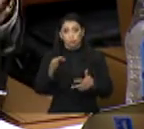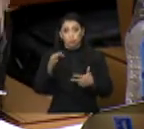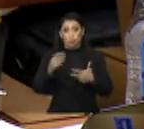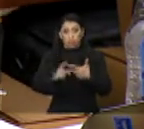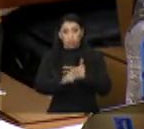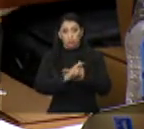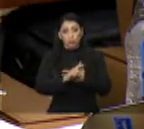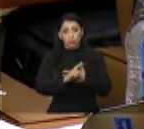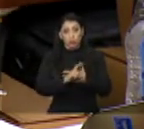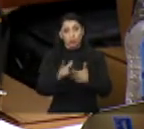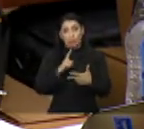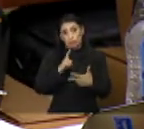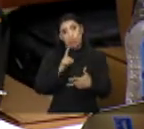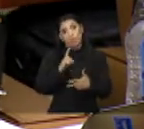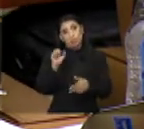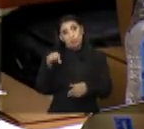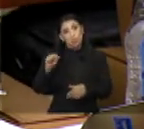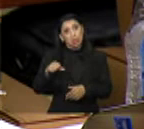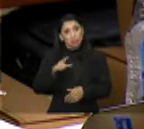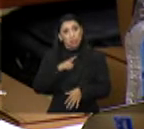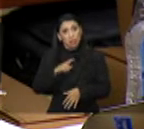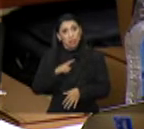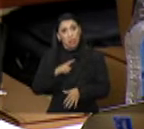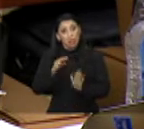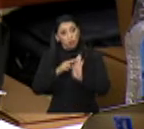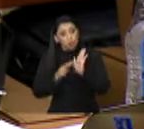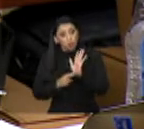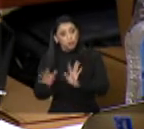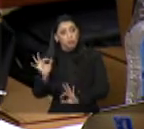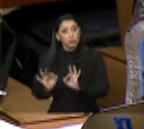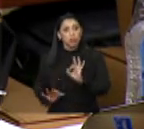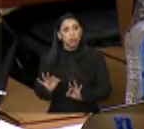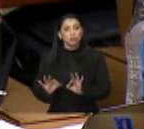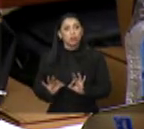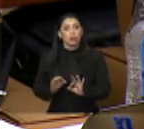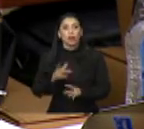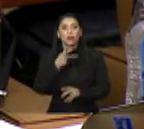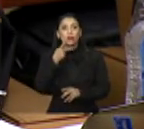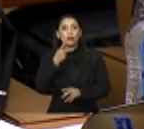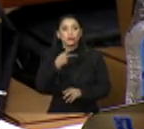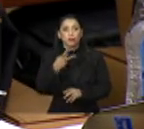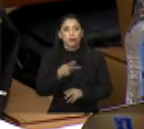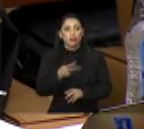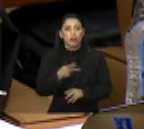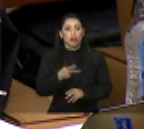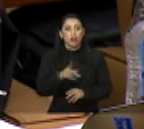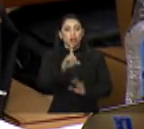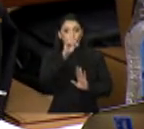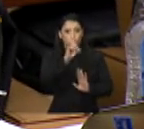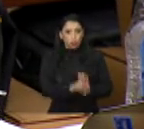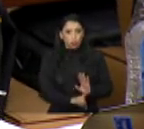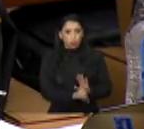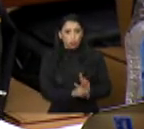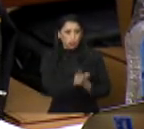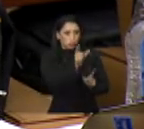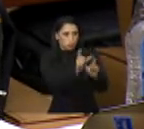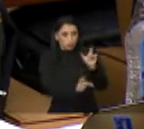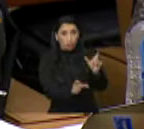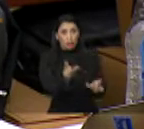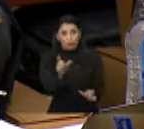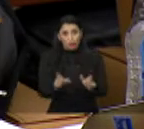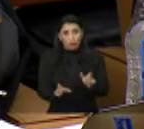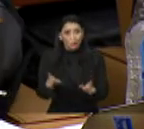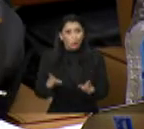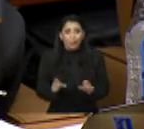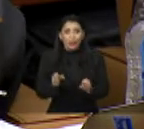são nomes de efeitos jurídicos mas quando se diz que há um direito subjetivo está Clara que há